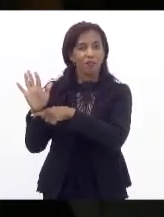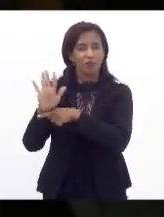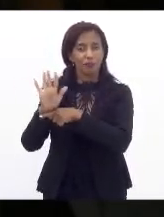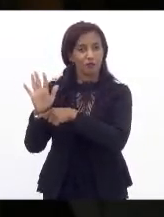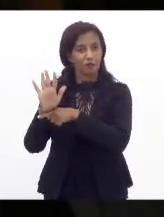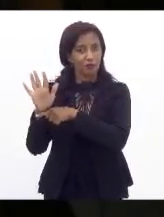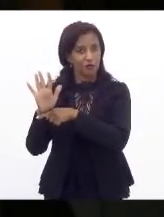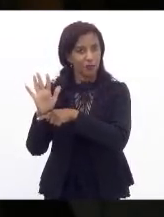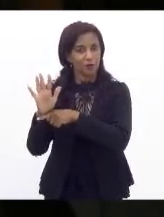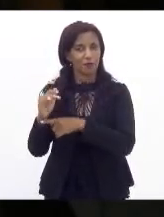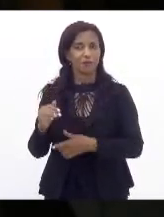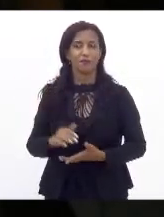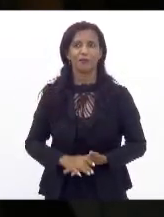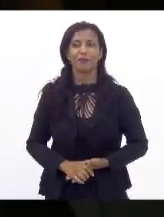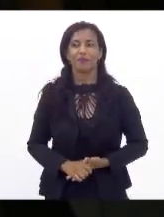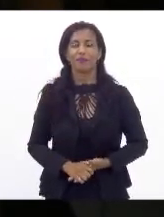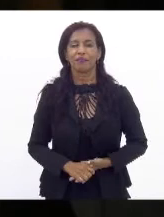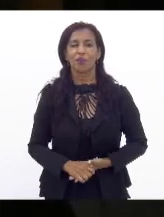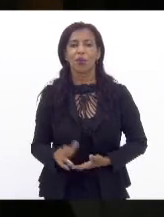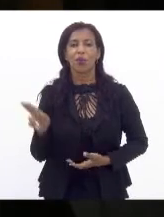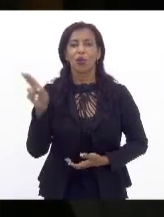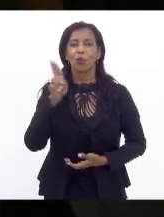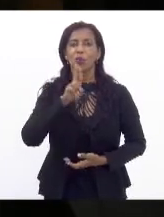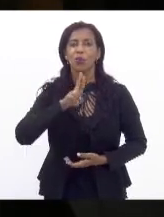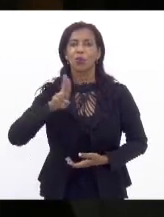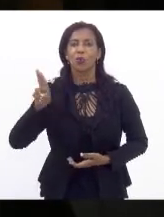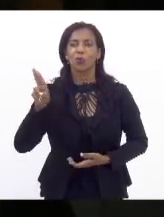salvo erro de memória, chamado